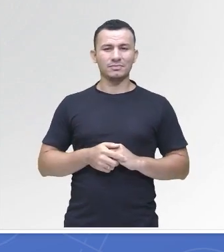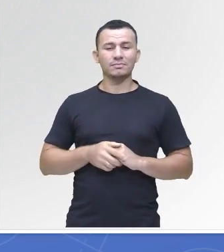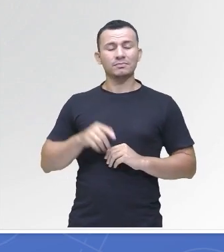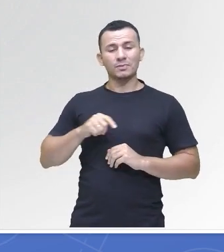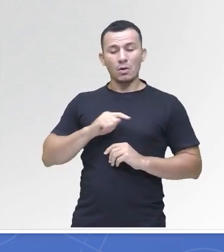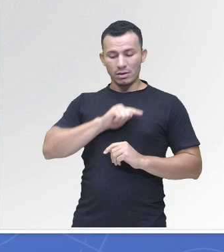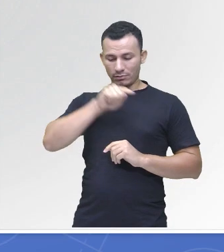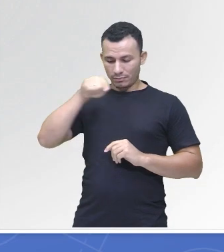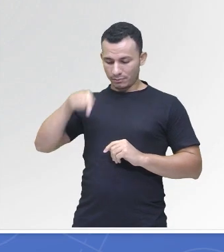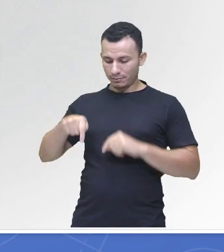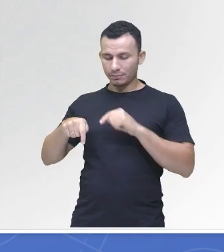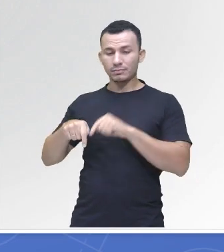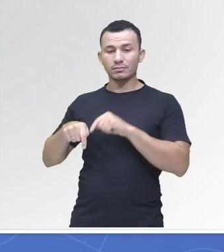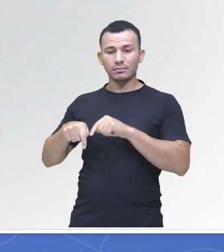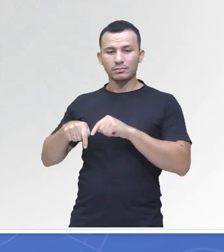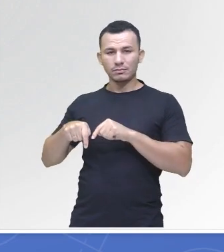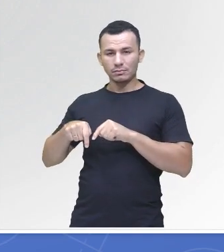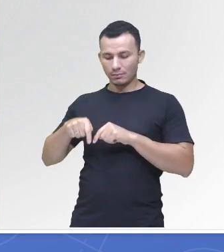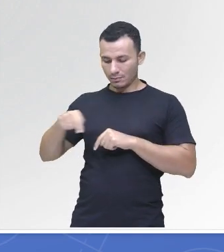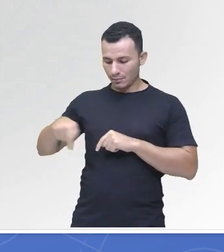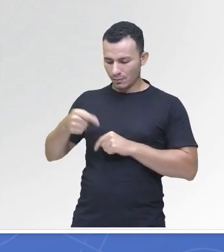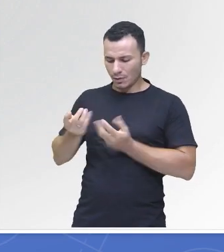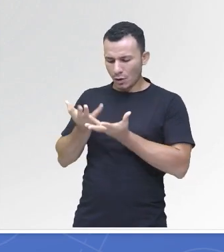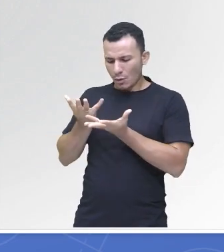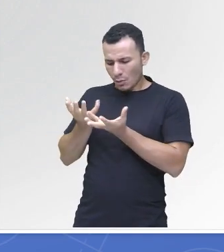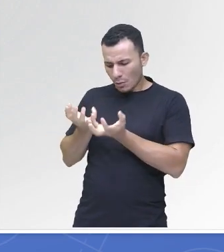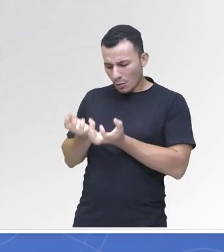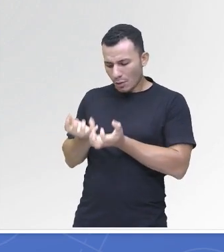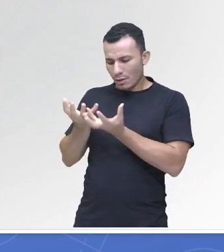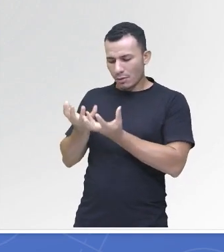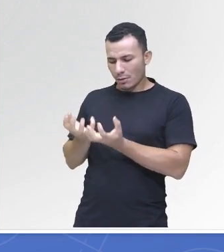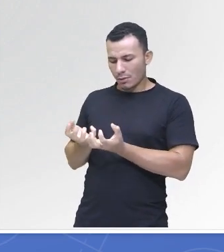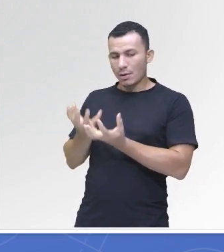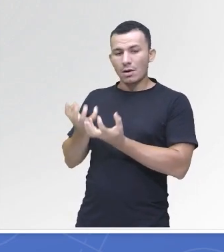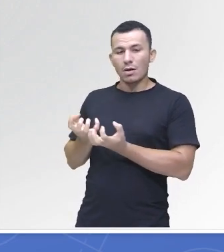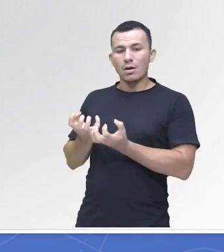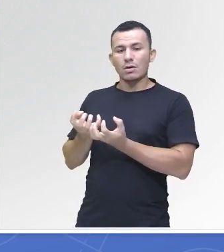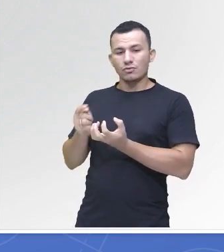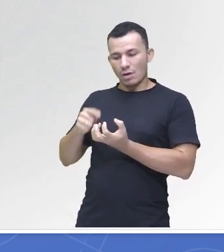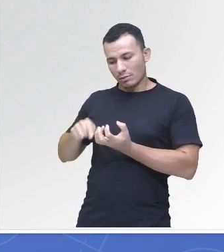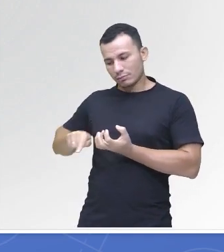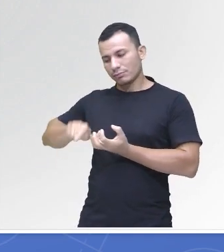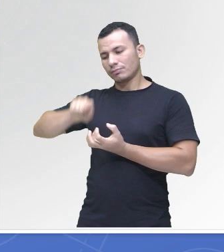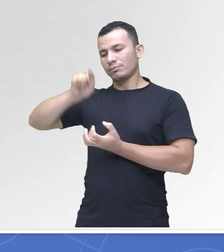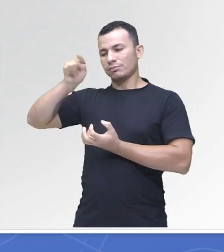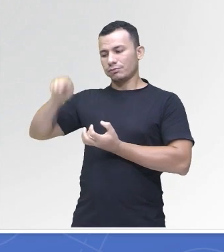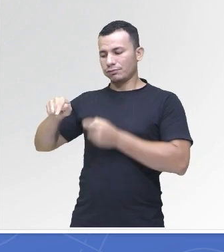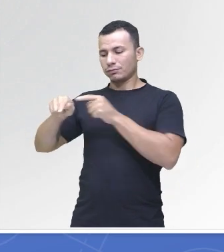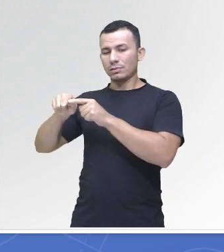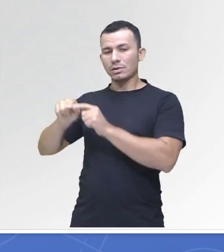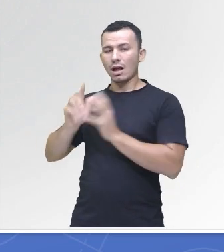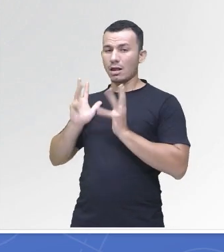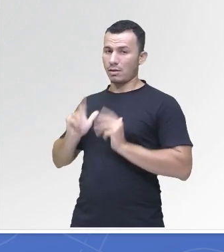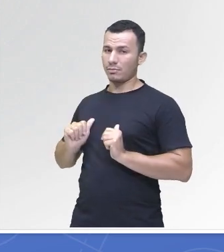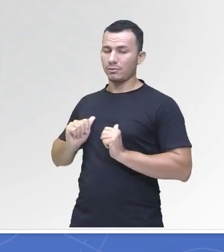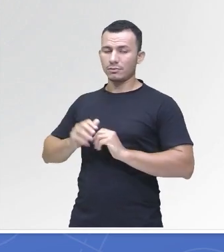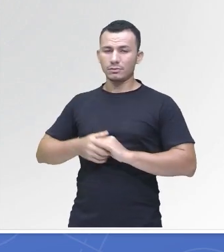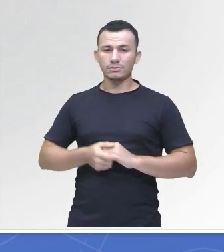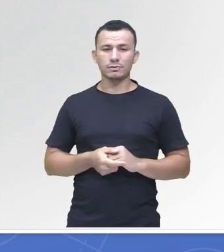transportado do vaso linfático que vai retornar para o sistema cardiovascular,